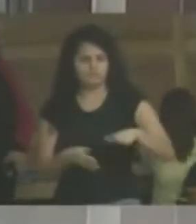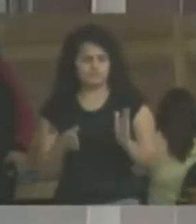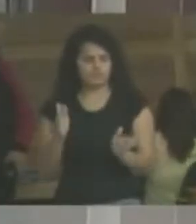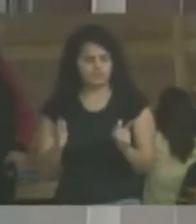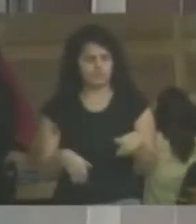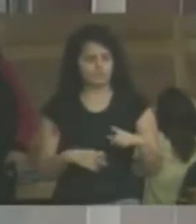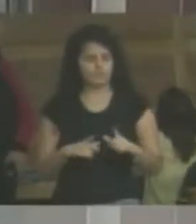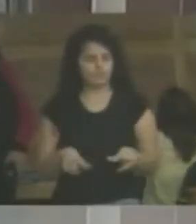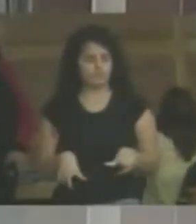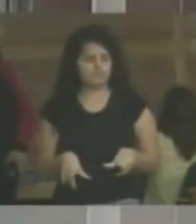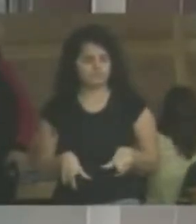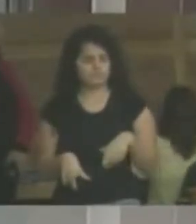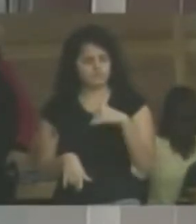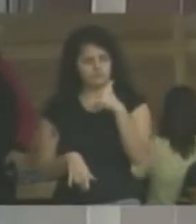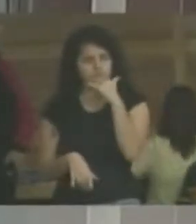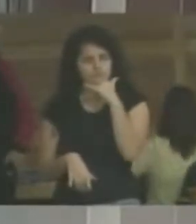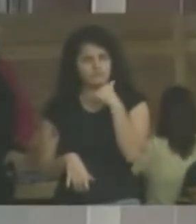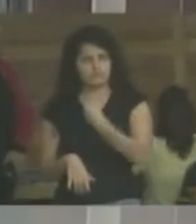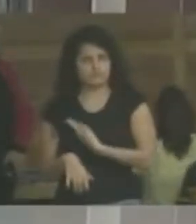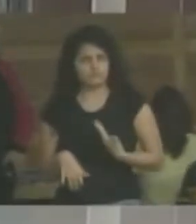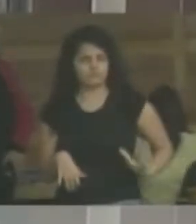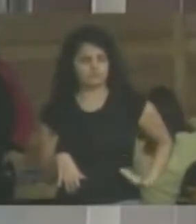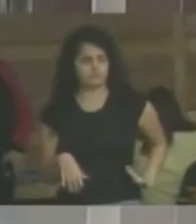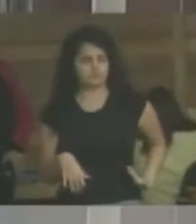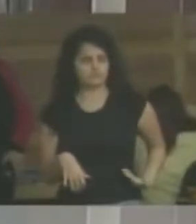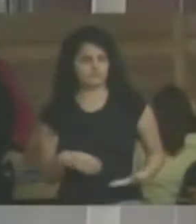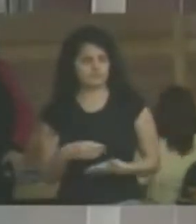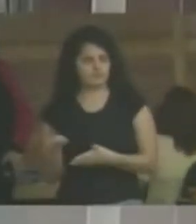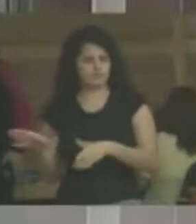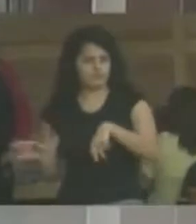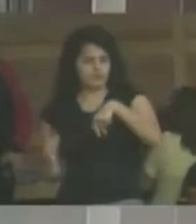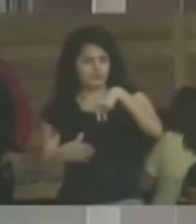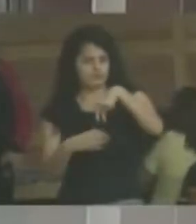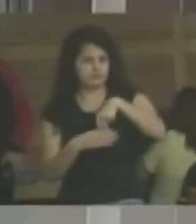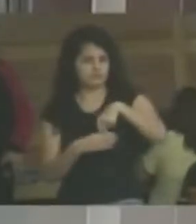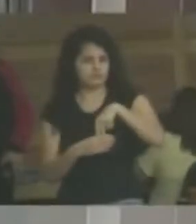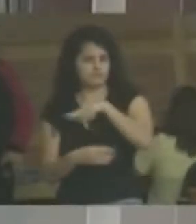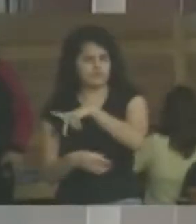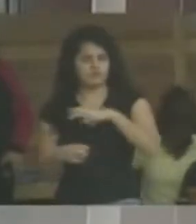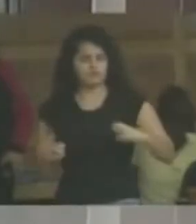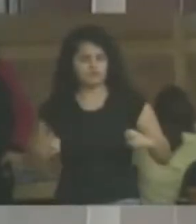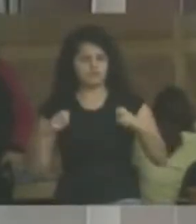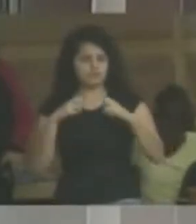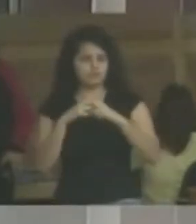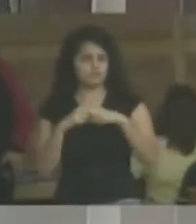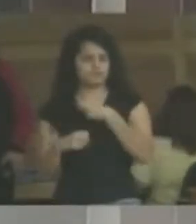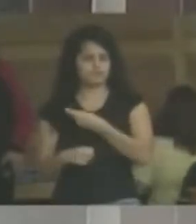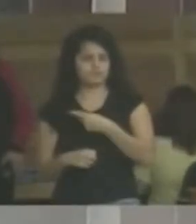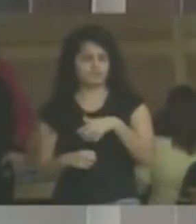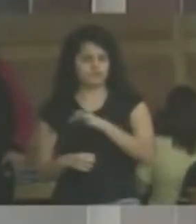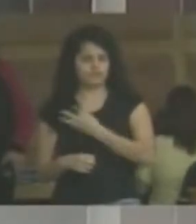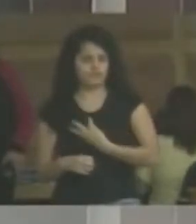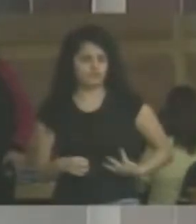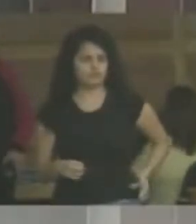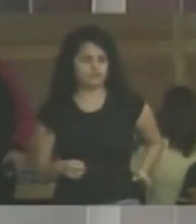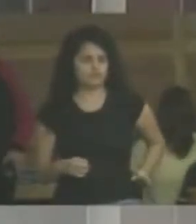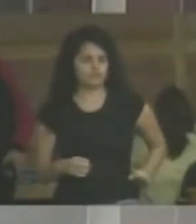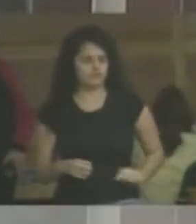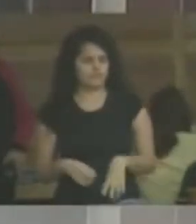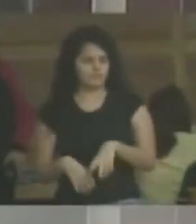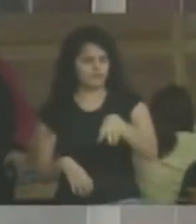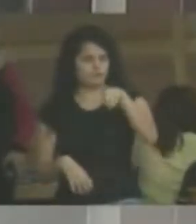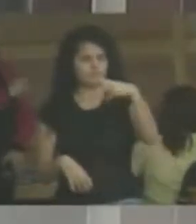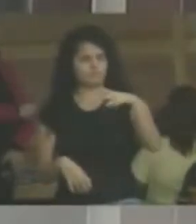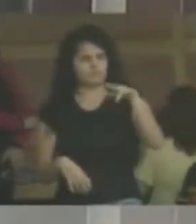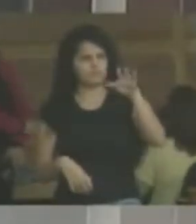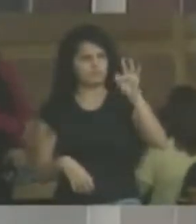onde, infelizmente, um deputado federal vai na tribuna, lá na Câmara Federal, como o Luiz Sérgio, que foi o governo do PT que